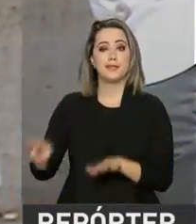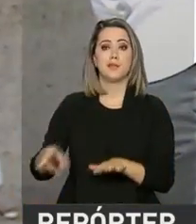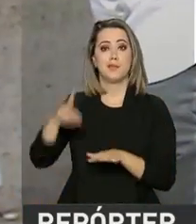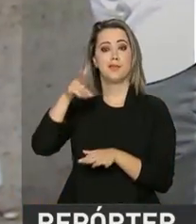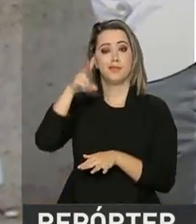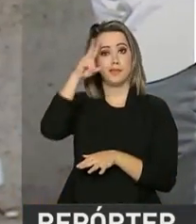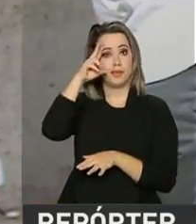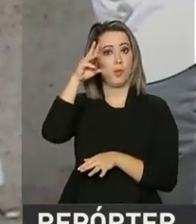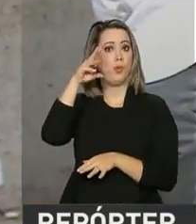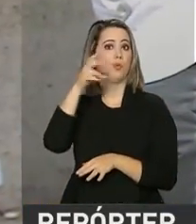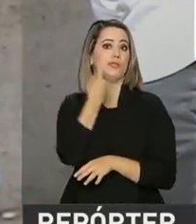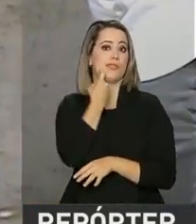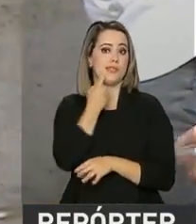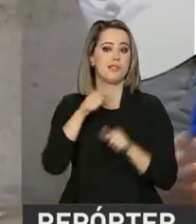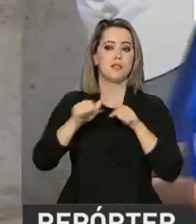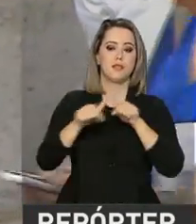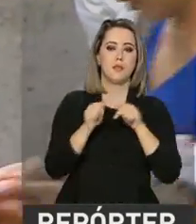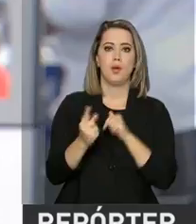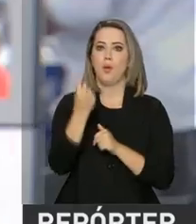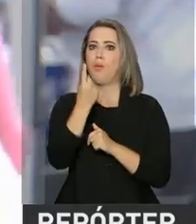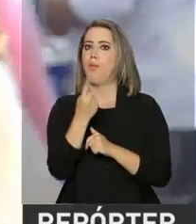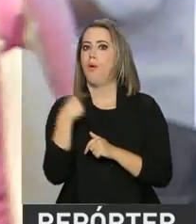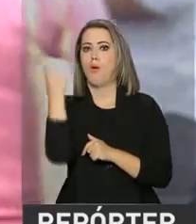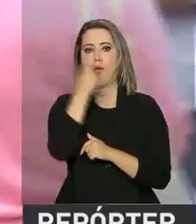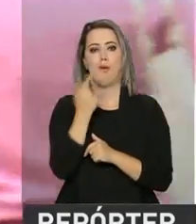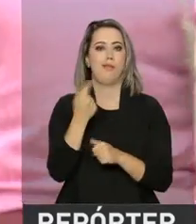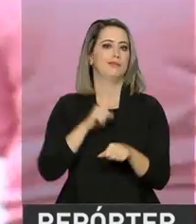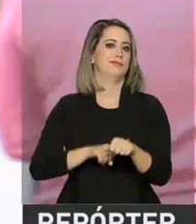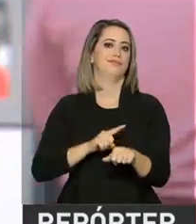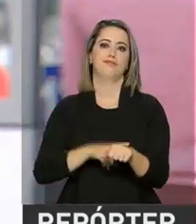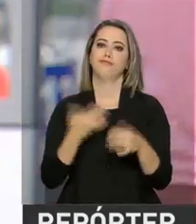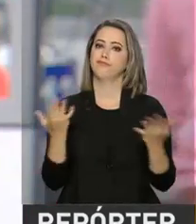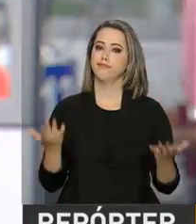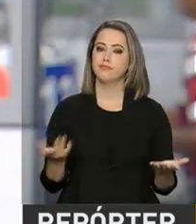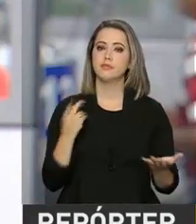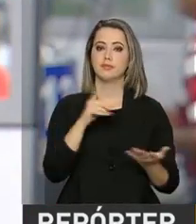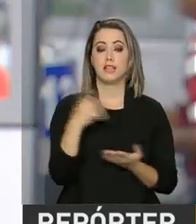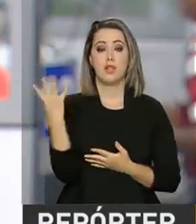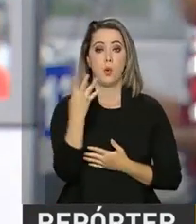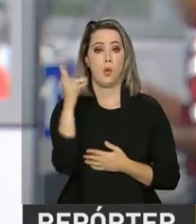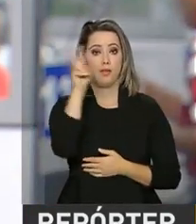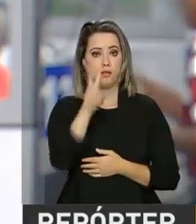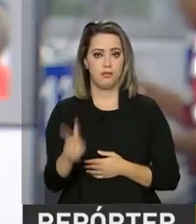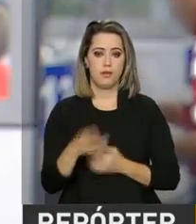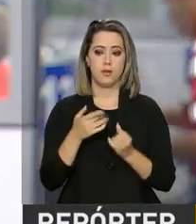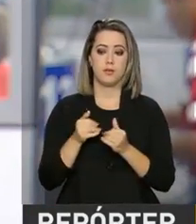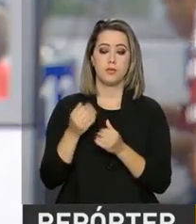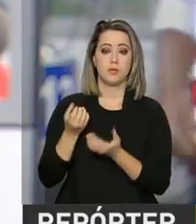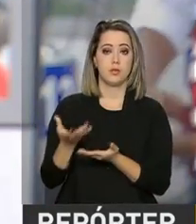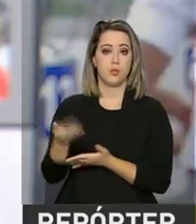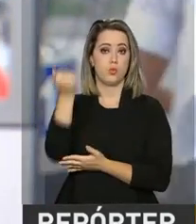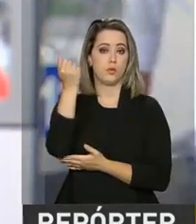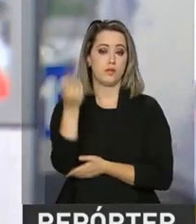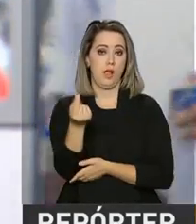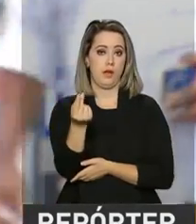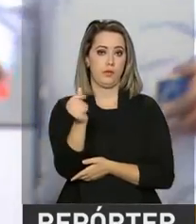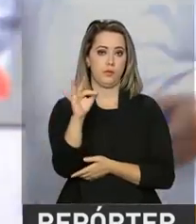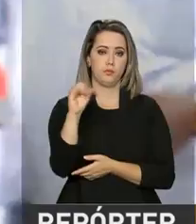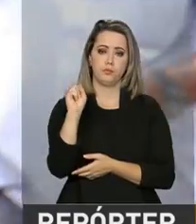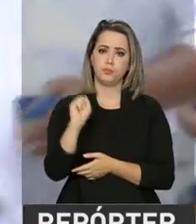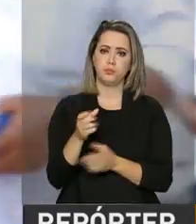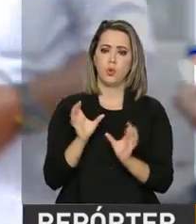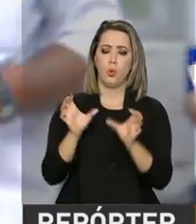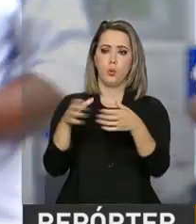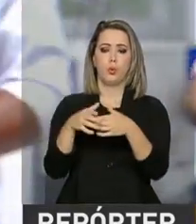trabalho uma hora de só de alimentação não dá tempo esse é o quarto lote do programa dessa vez o cronograma de saques contempla